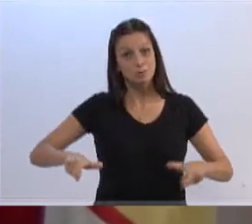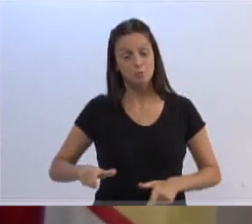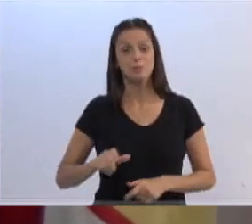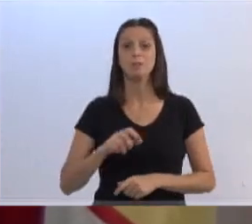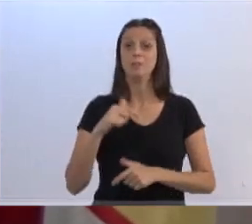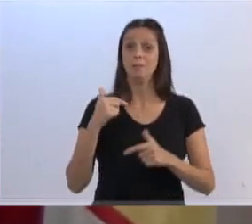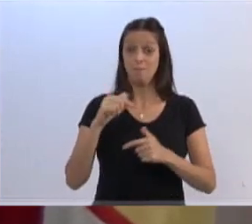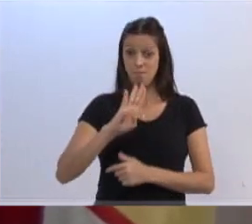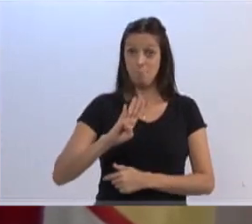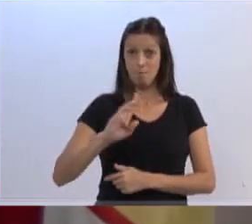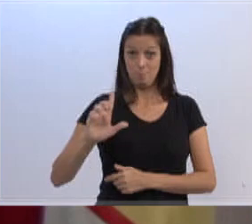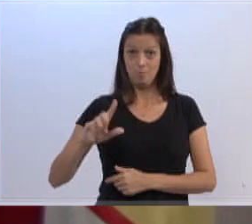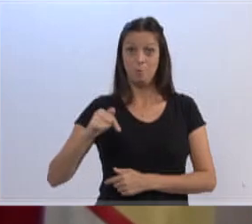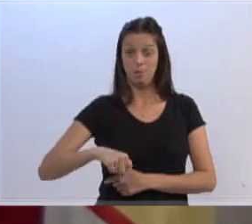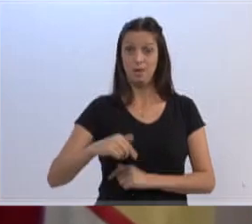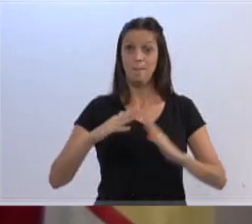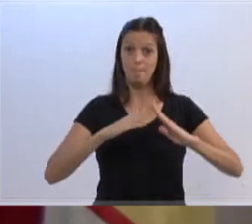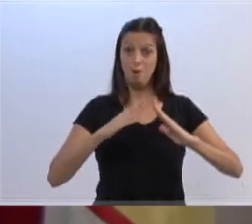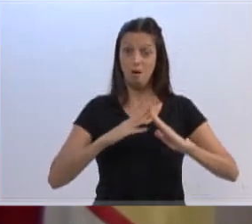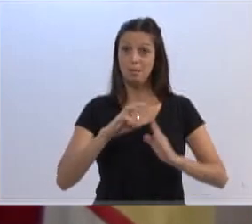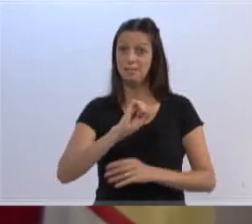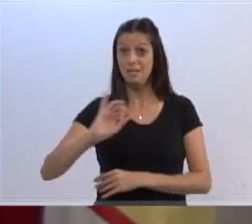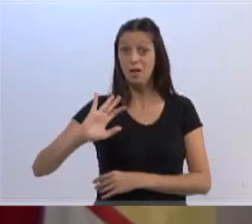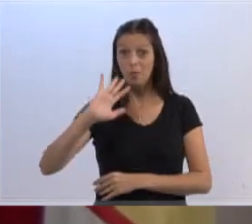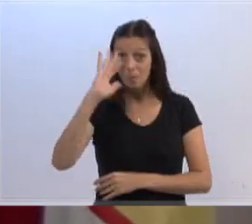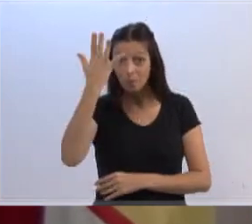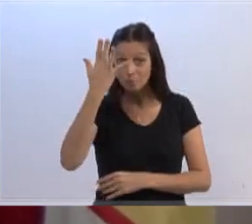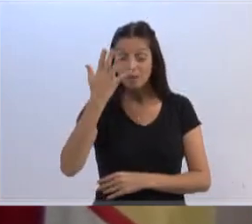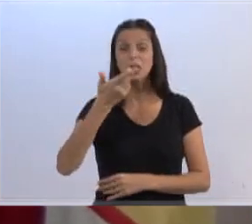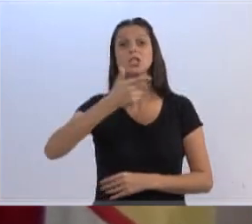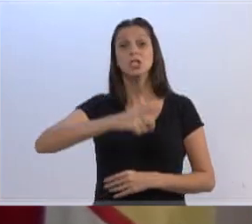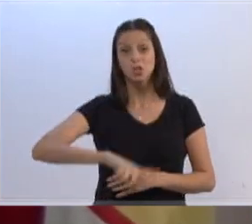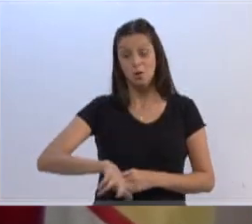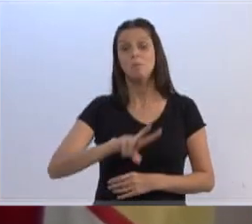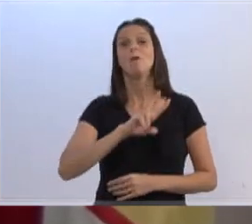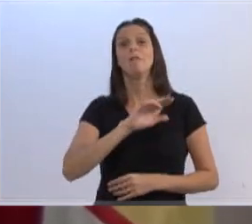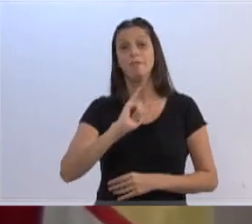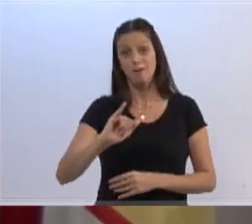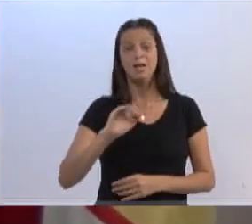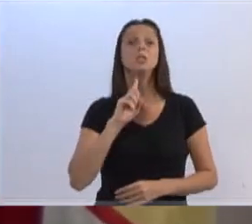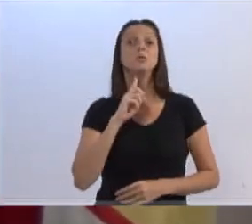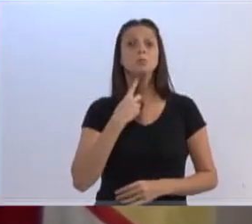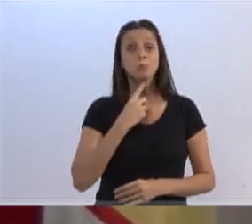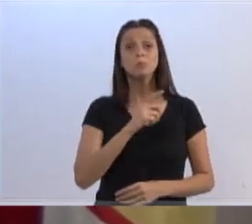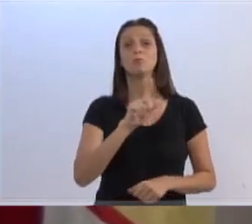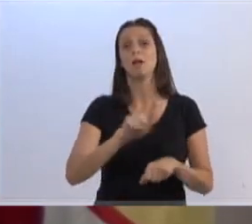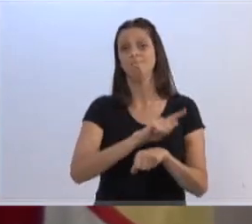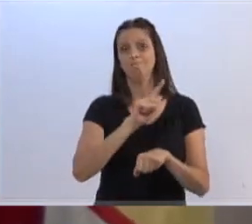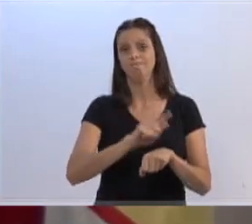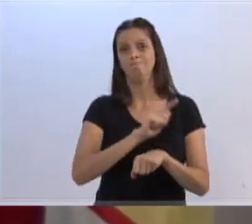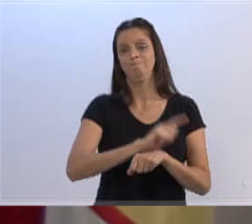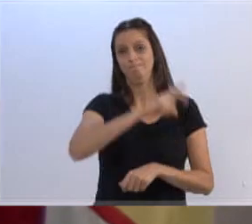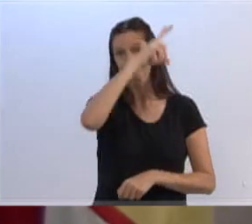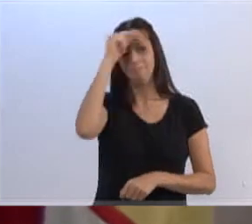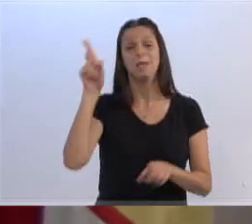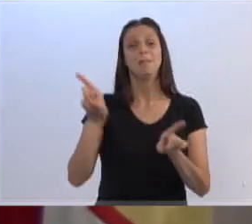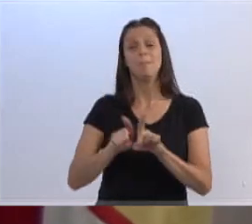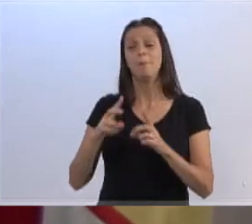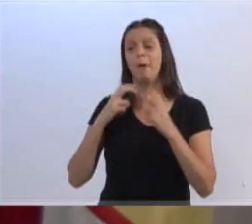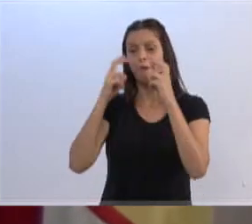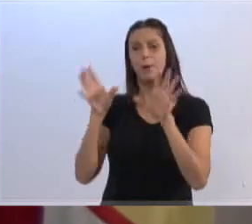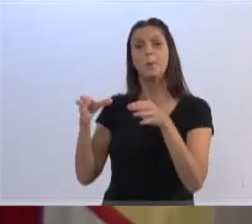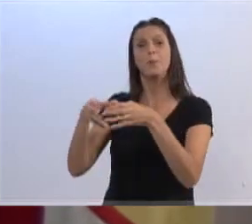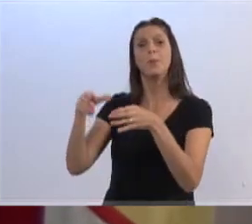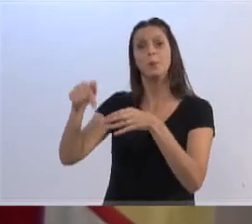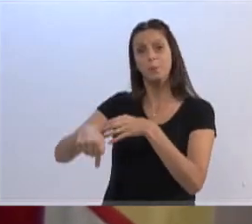fiscalizar isso. Porque se isso acontecer, vai ser mais um escândalo da gestão municipal, vai ser um escândalo para o G7 e vai ser um